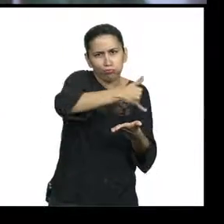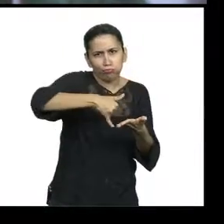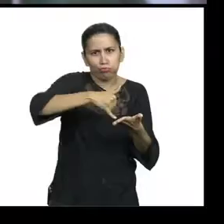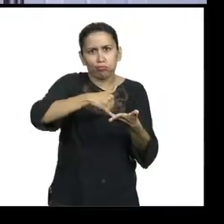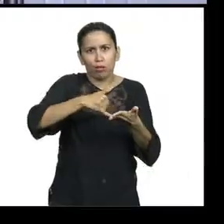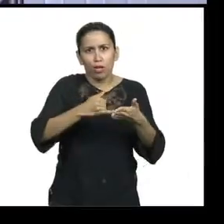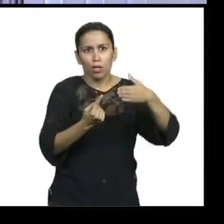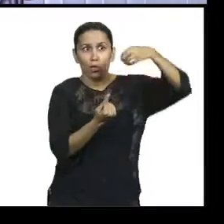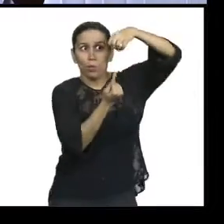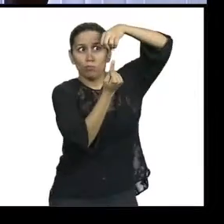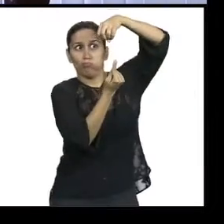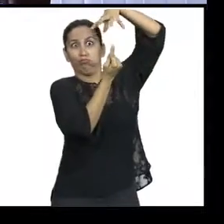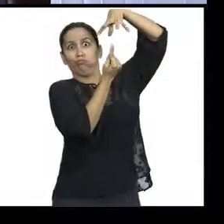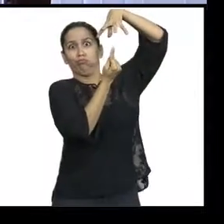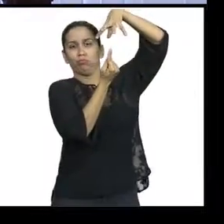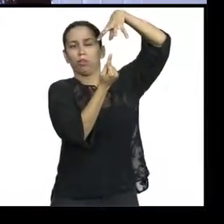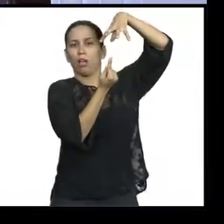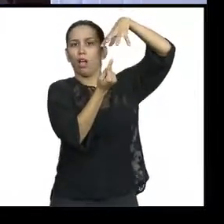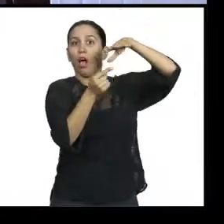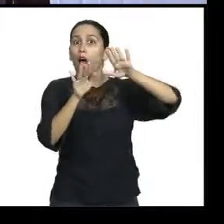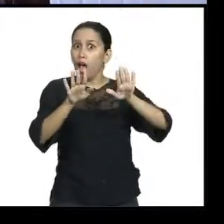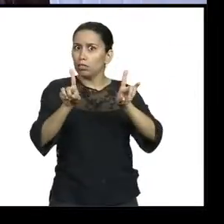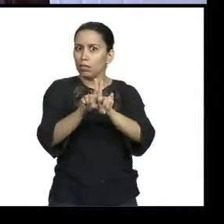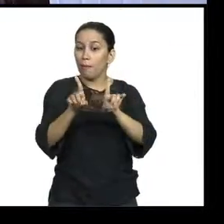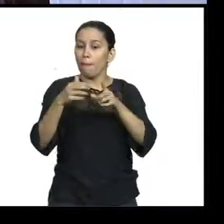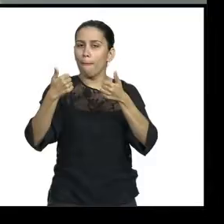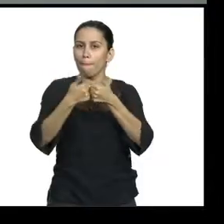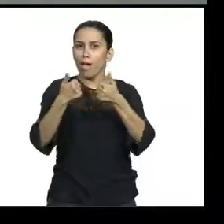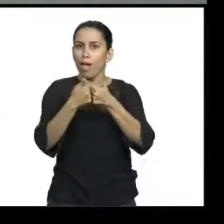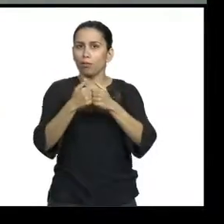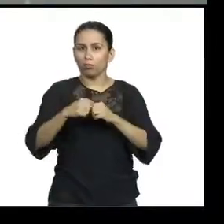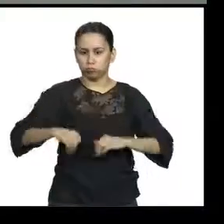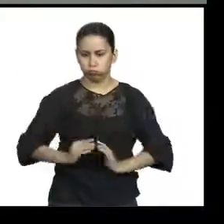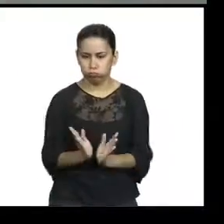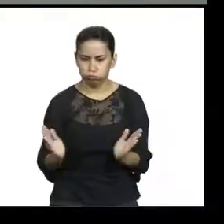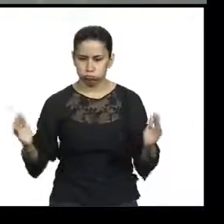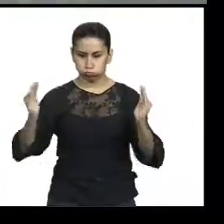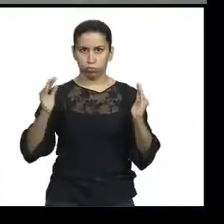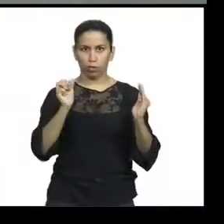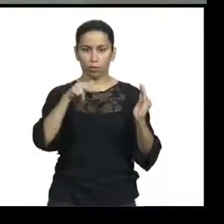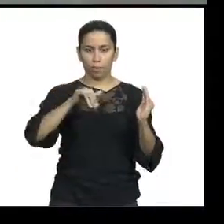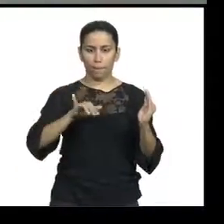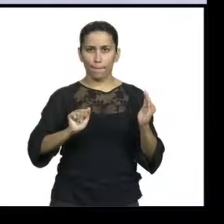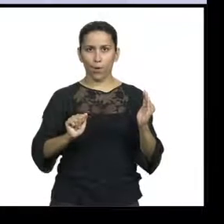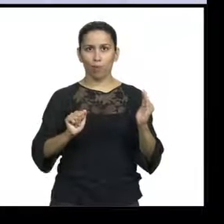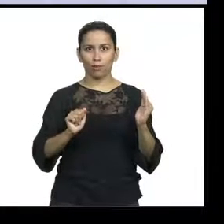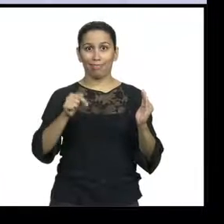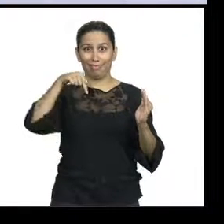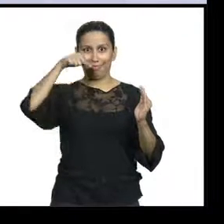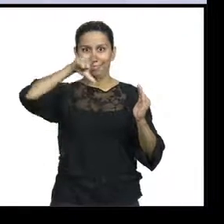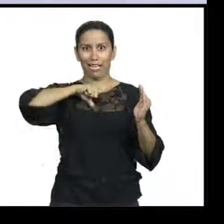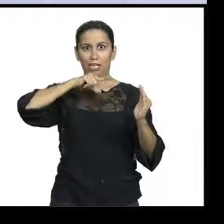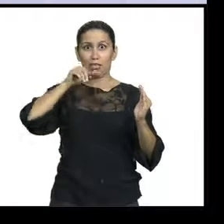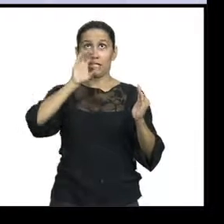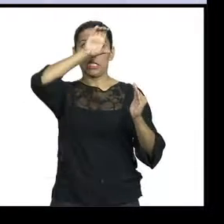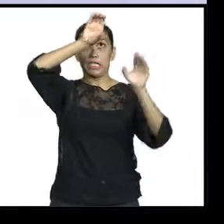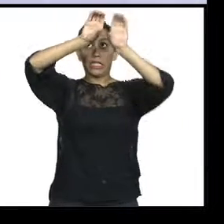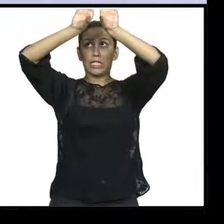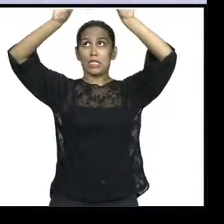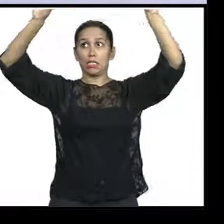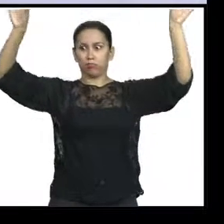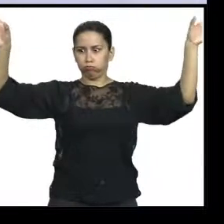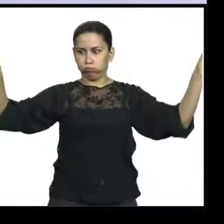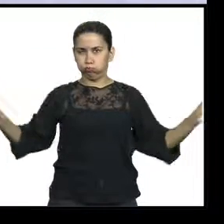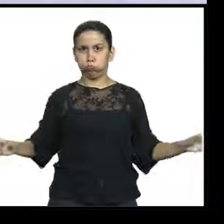trabalhadores, mas também acima dos grandes vasos de amônia. Isso também pode ser feito com sprinklers. Essa medida serve para manter